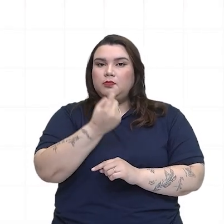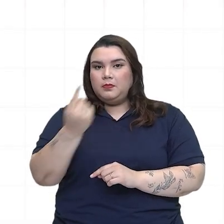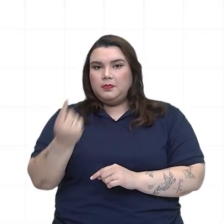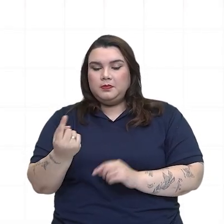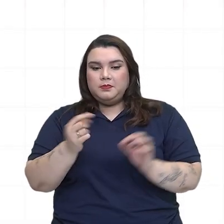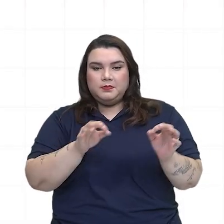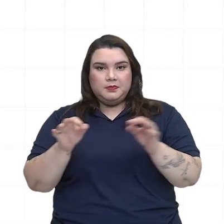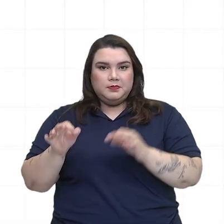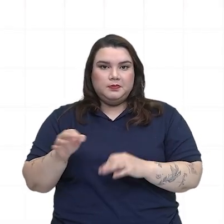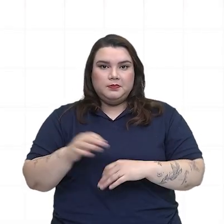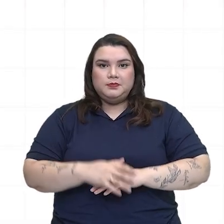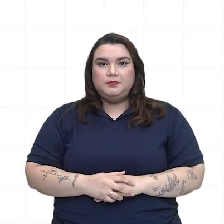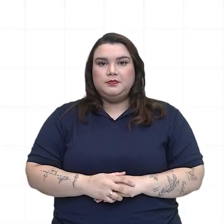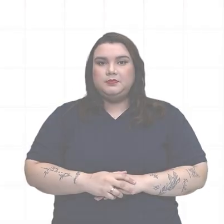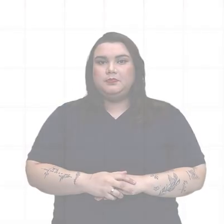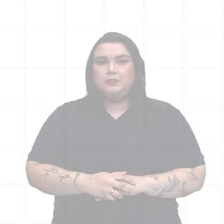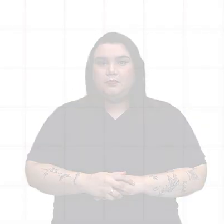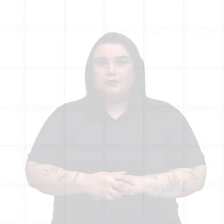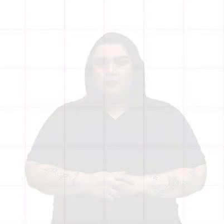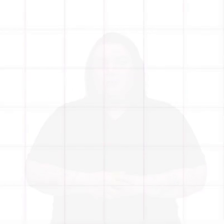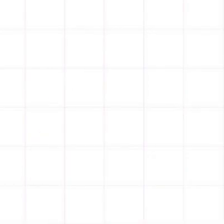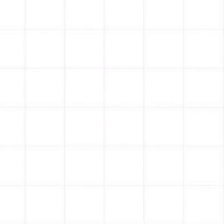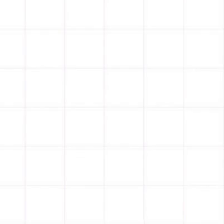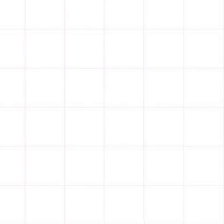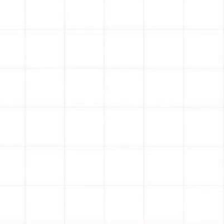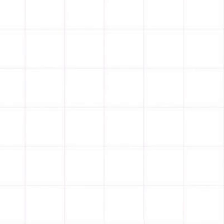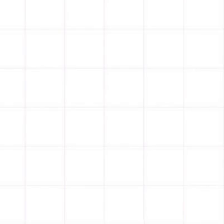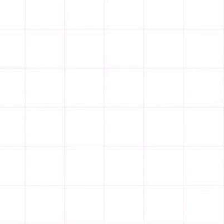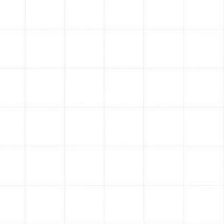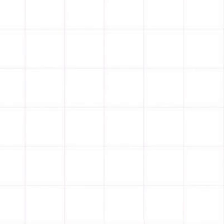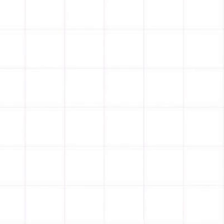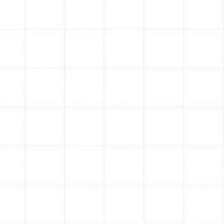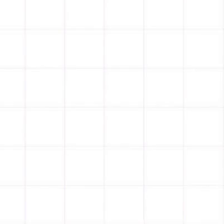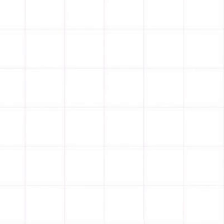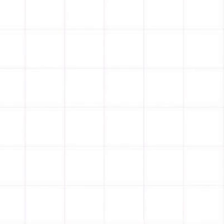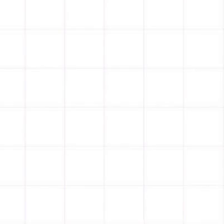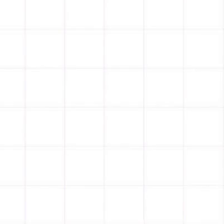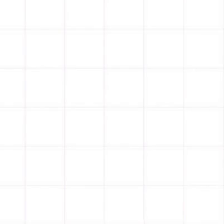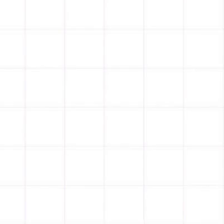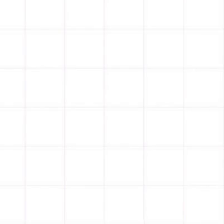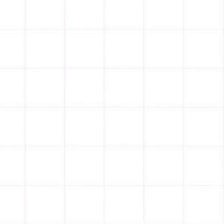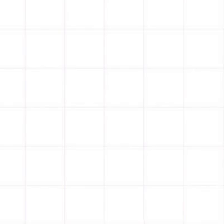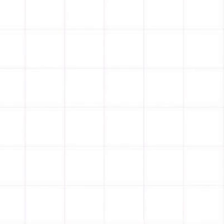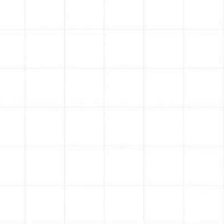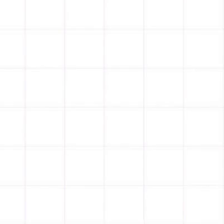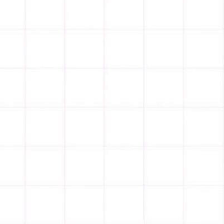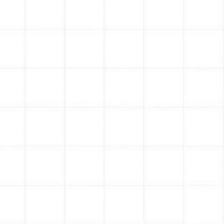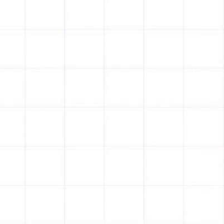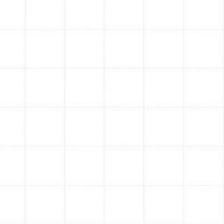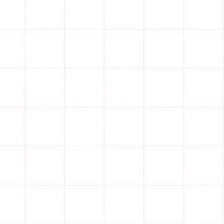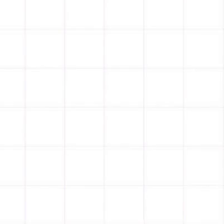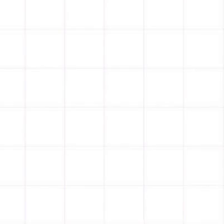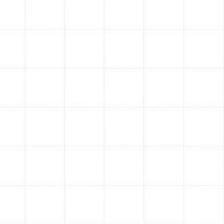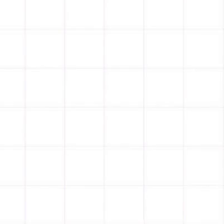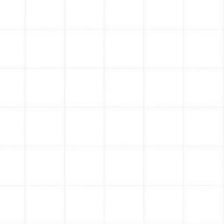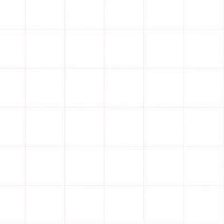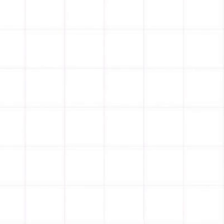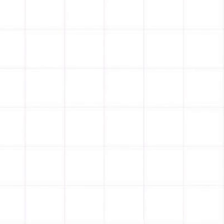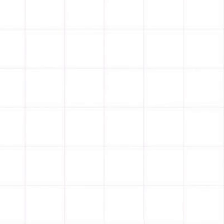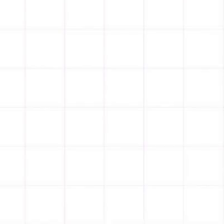1. E agora, o que a gente obteve aqui? A